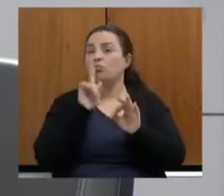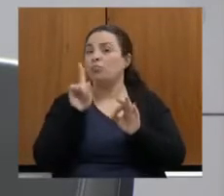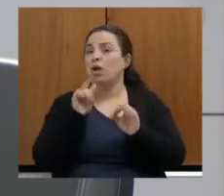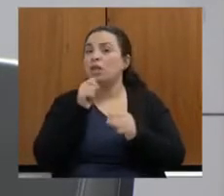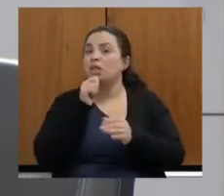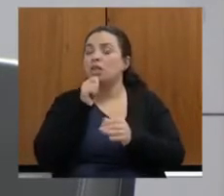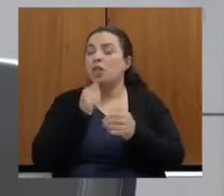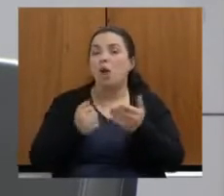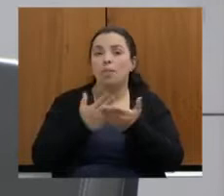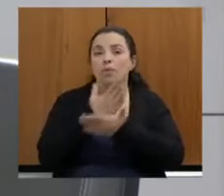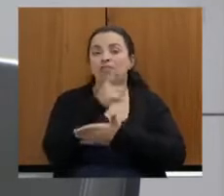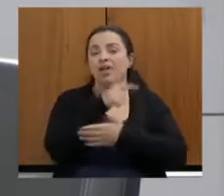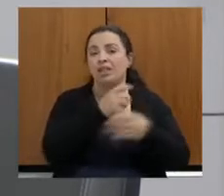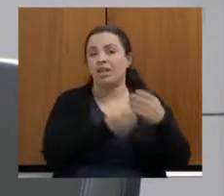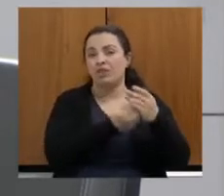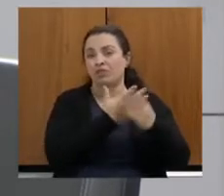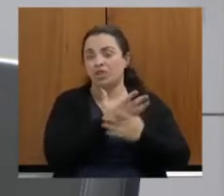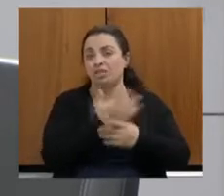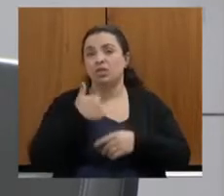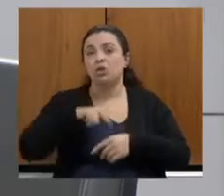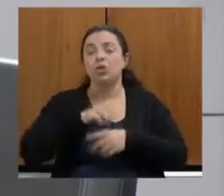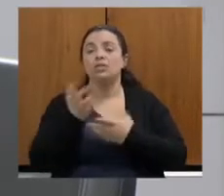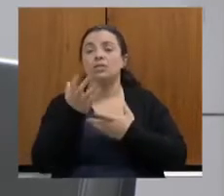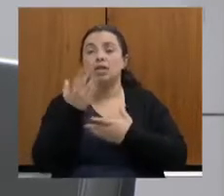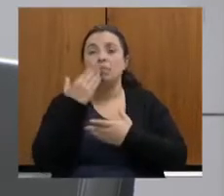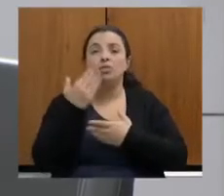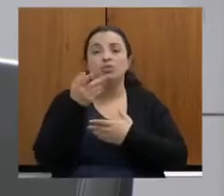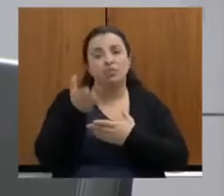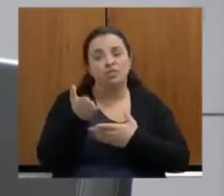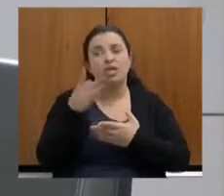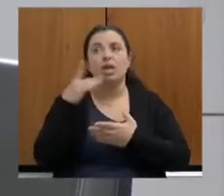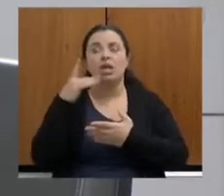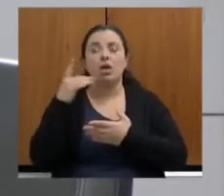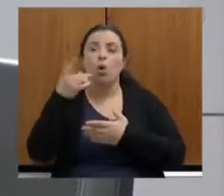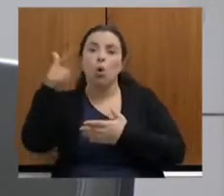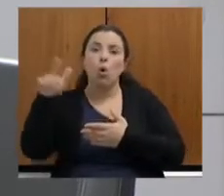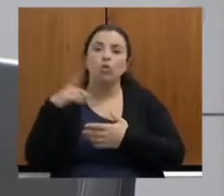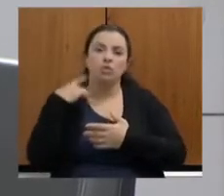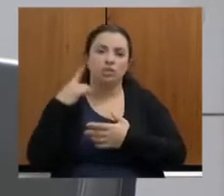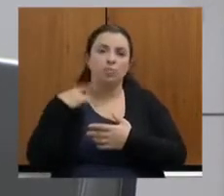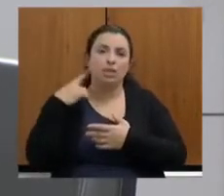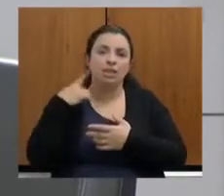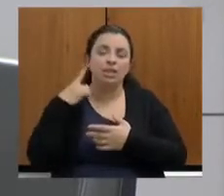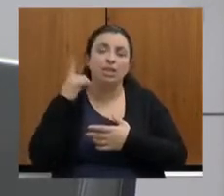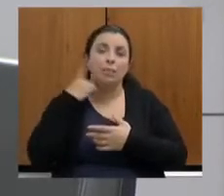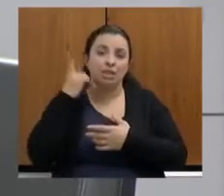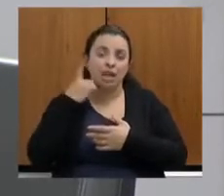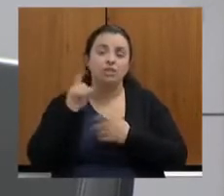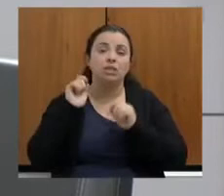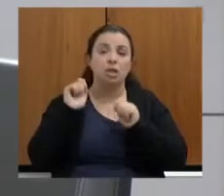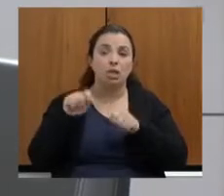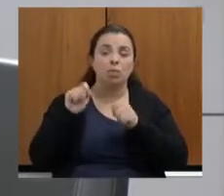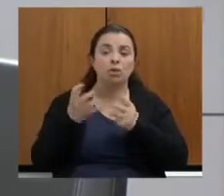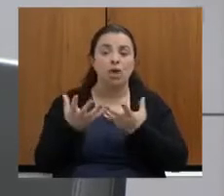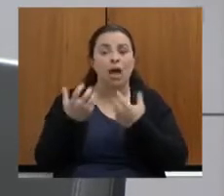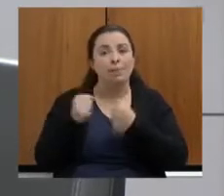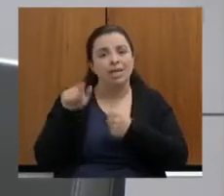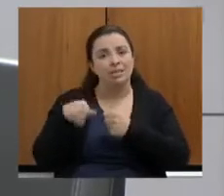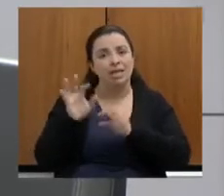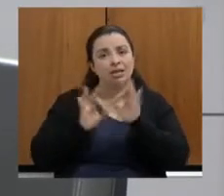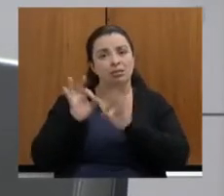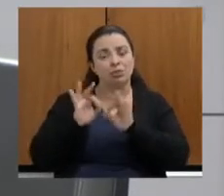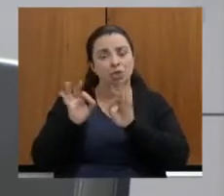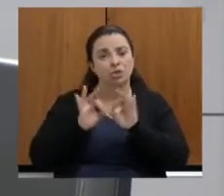renova e nos gostaria de ver com você outros deputados que possam abarcar esse projeto que é muito bonito e um